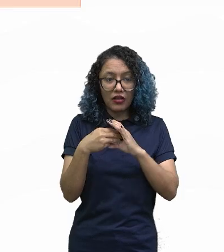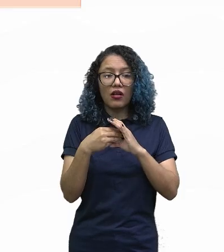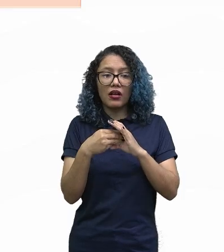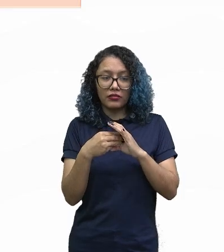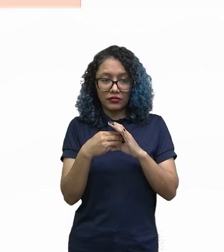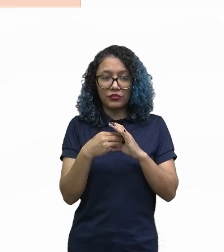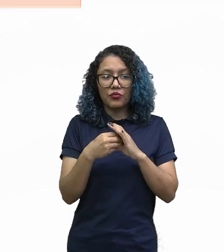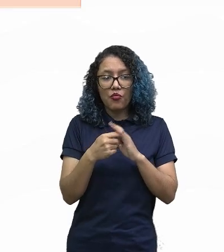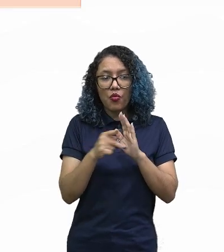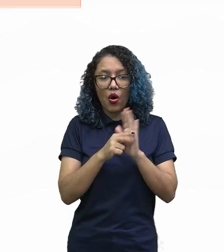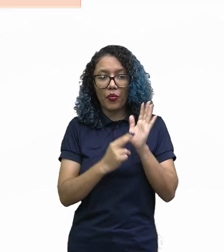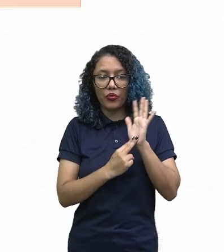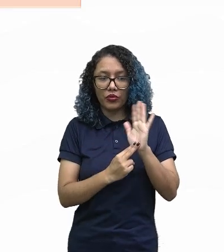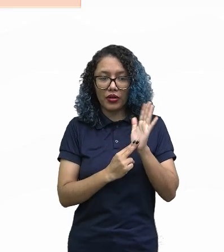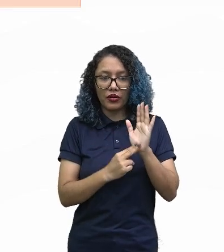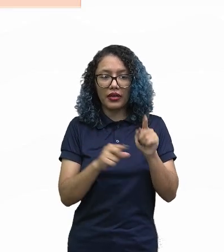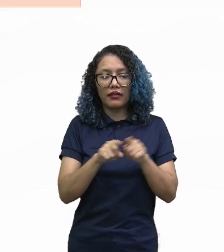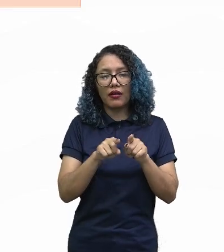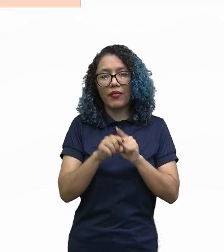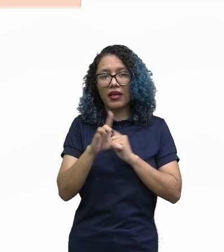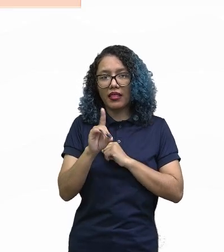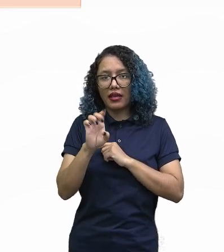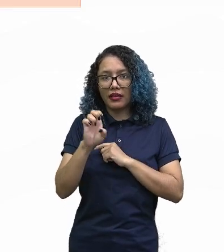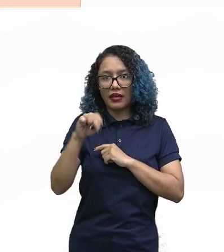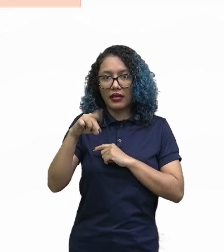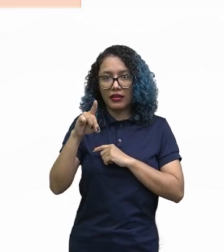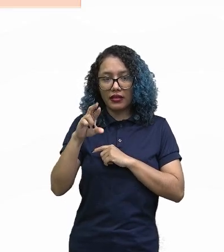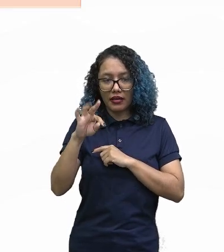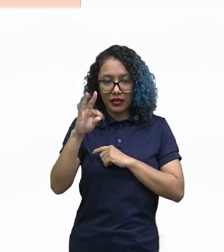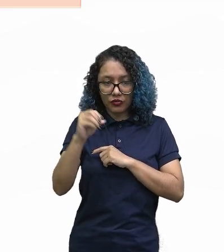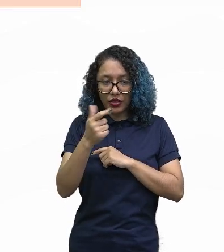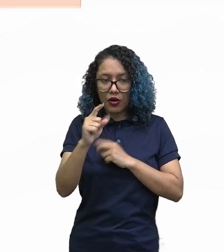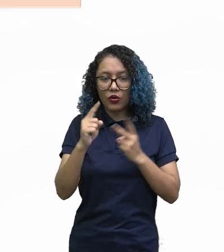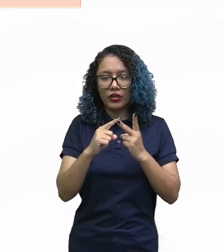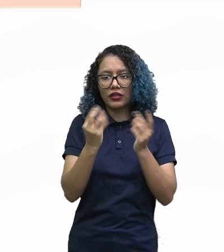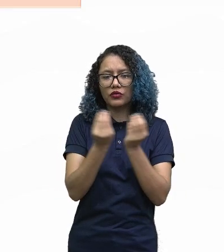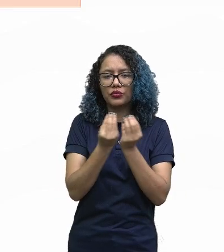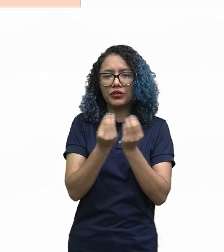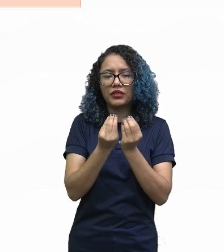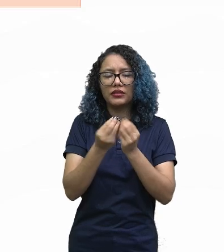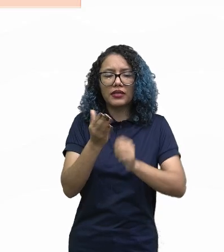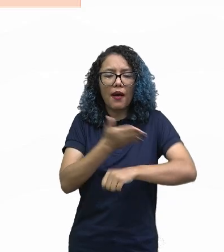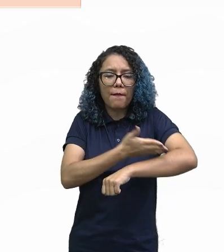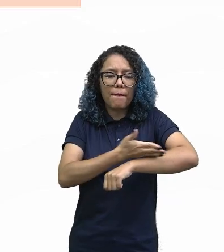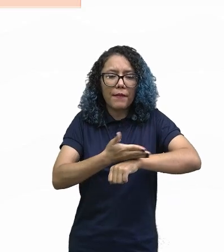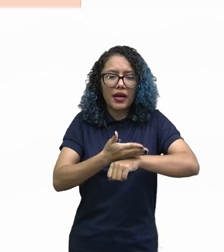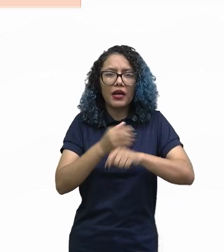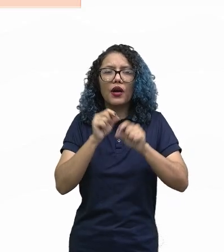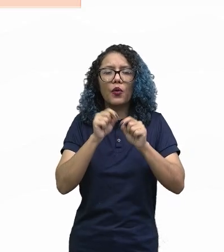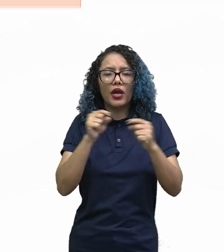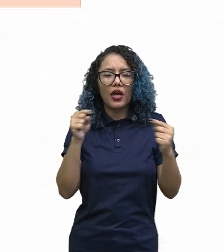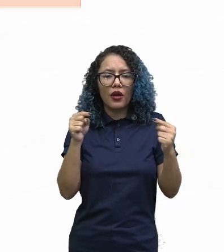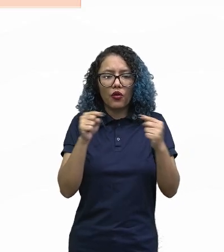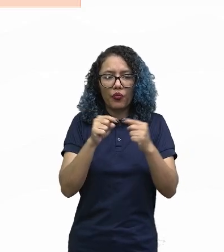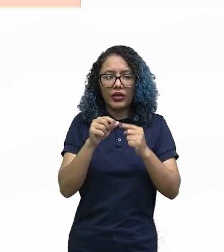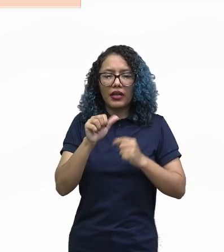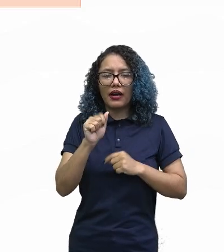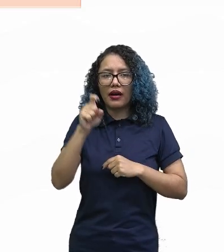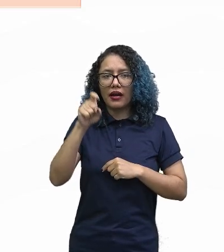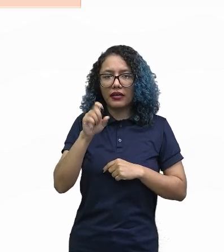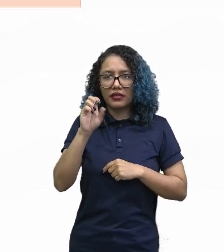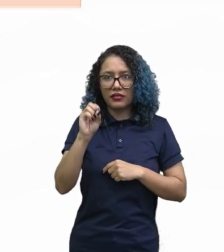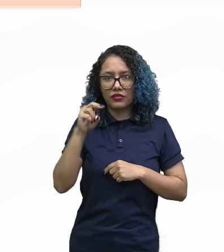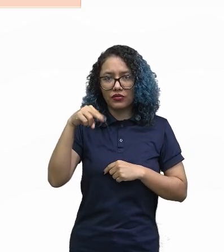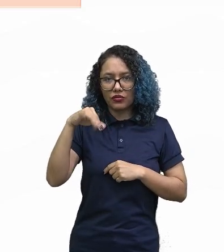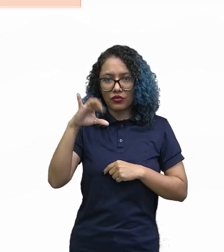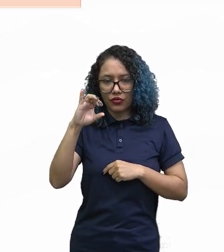dendritos. E a parte que a gente observa que é uma substância mais branca está relacionada aos axônios. Quando eu falo